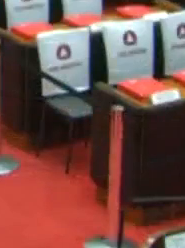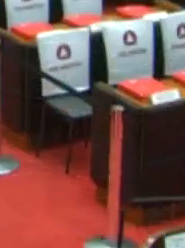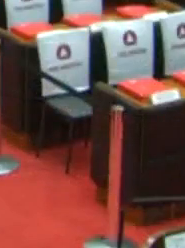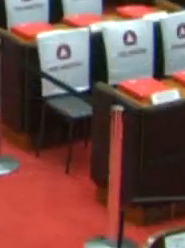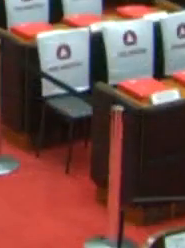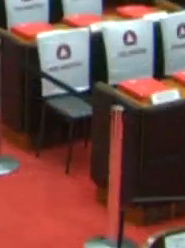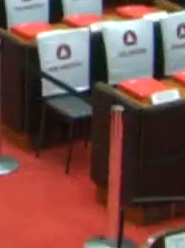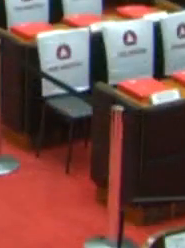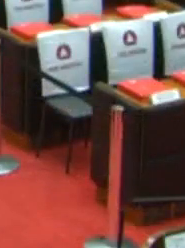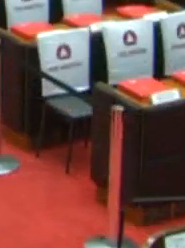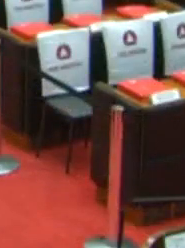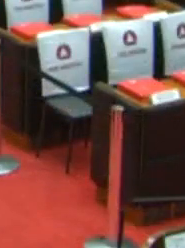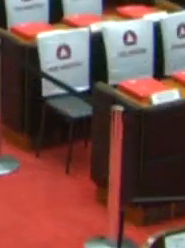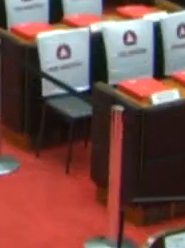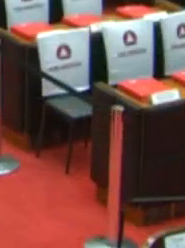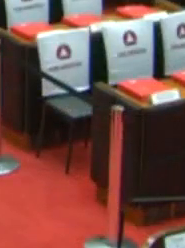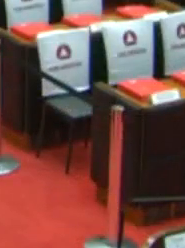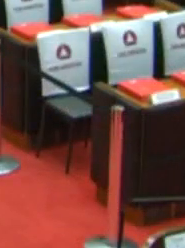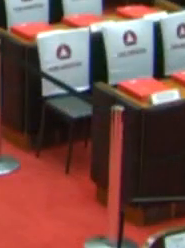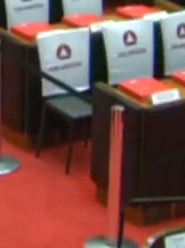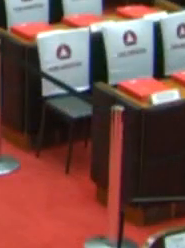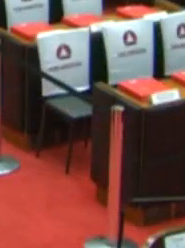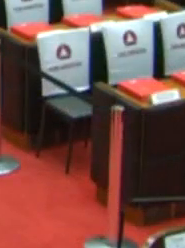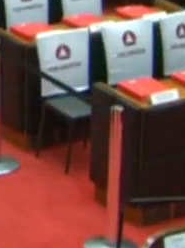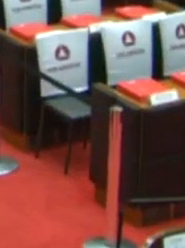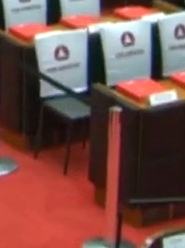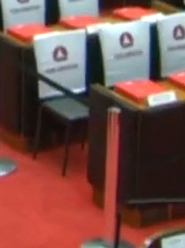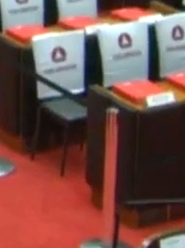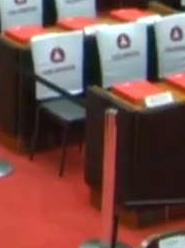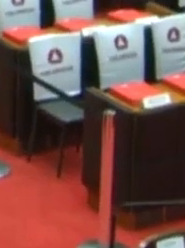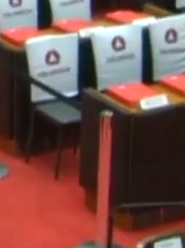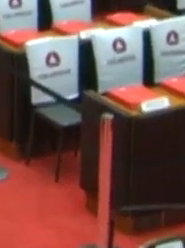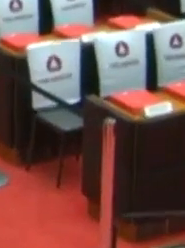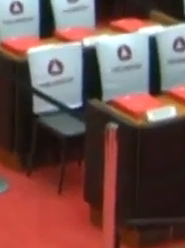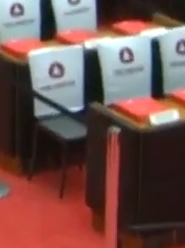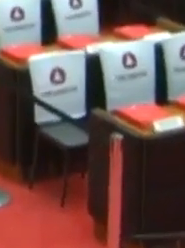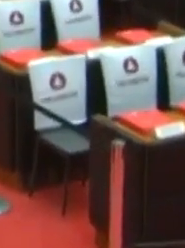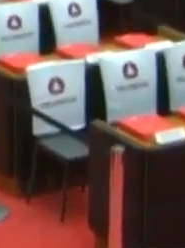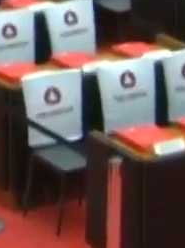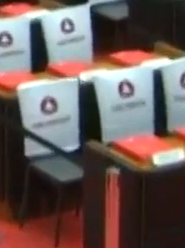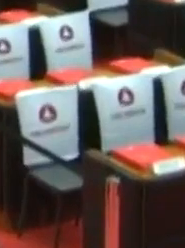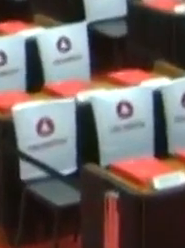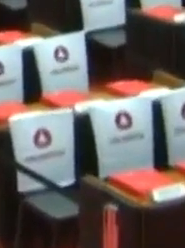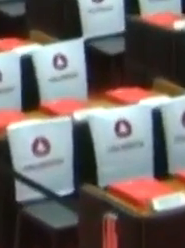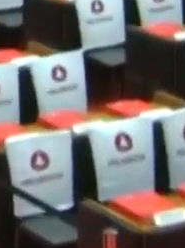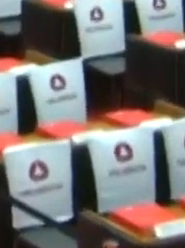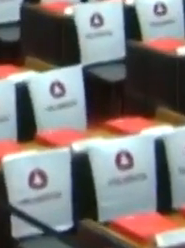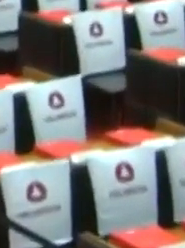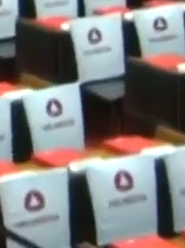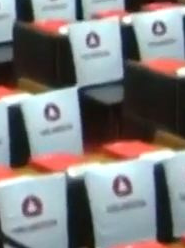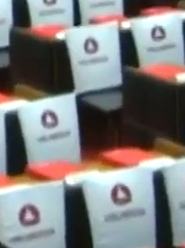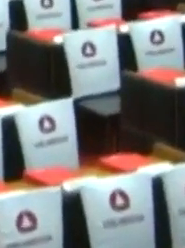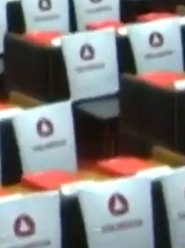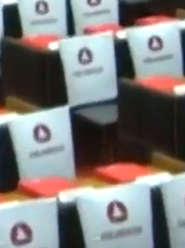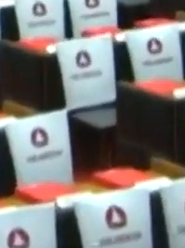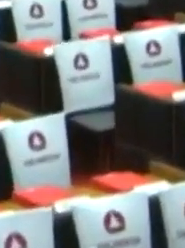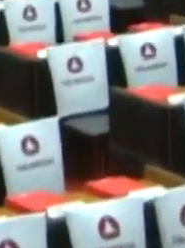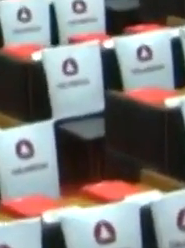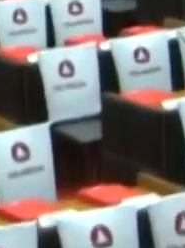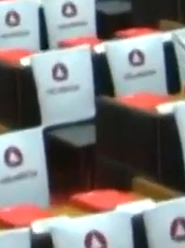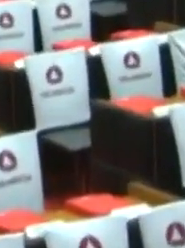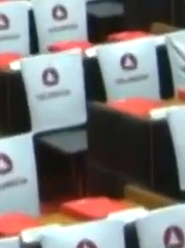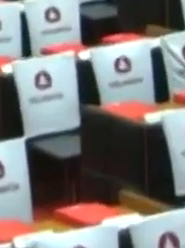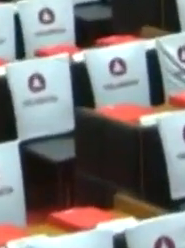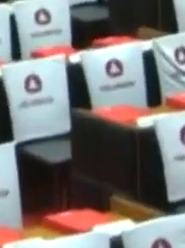gente que chegou, como vocês podem ver aí, o fundo do plenário já bastante ocupado. Vamos mostrar ali